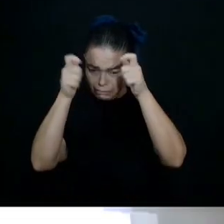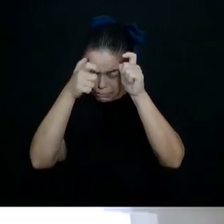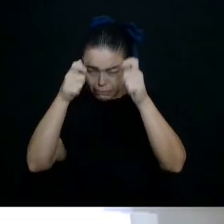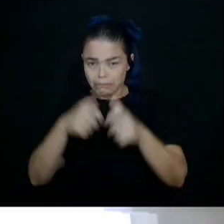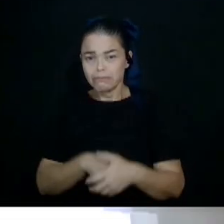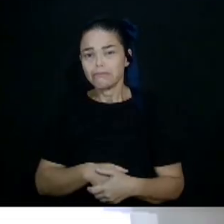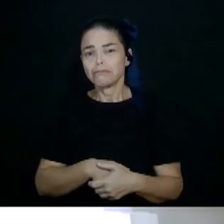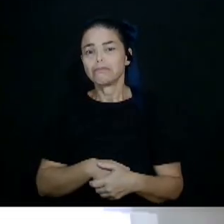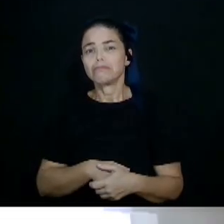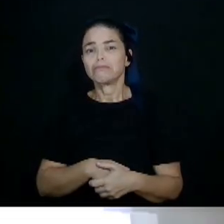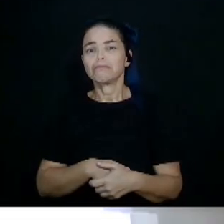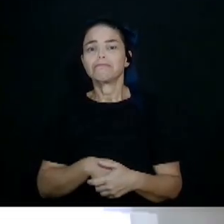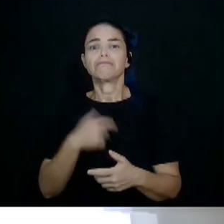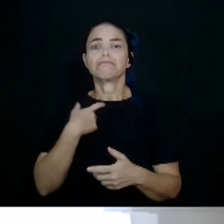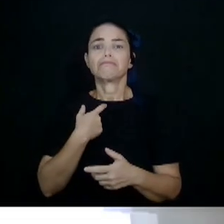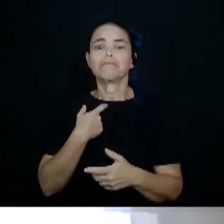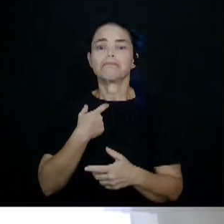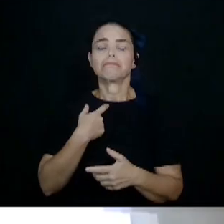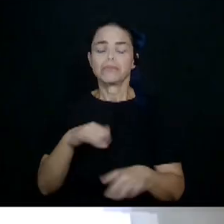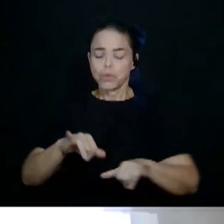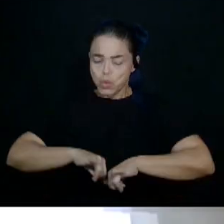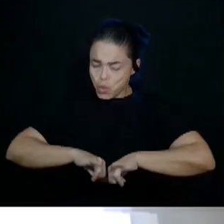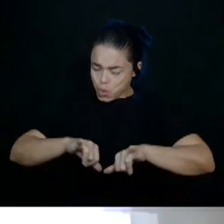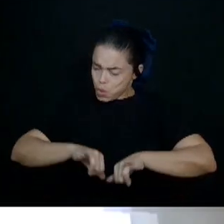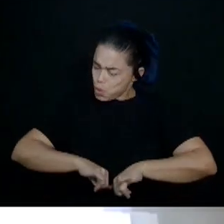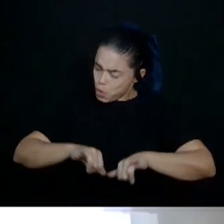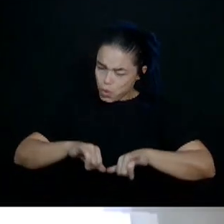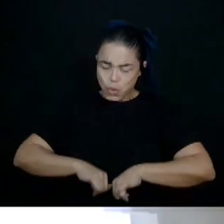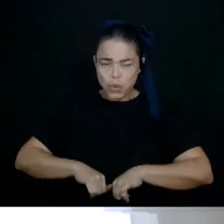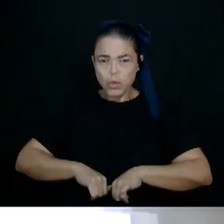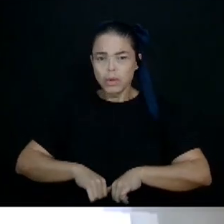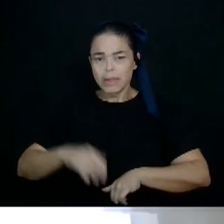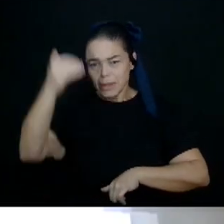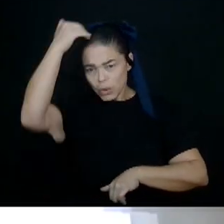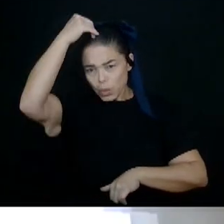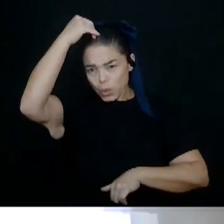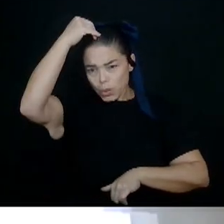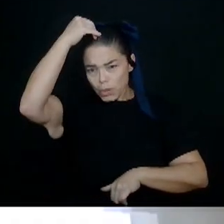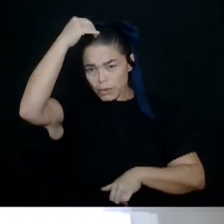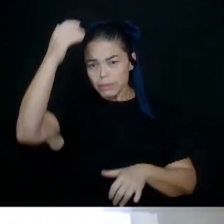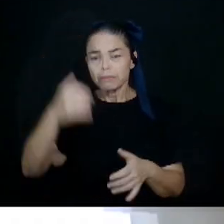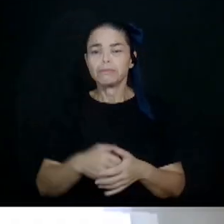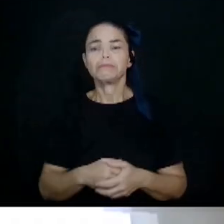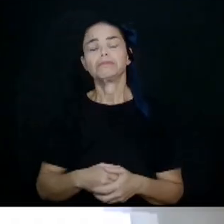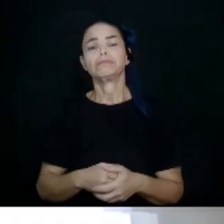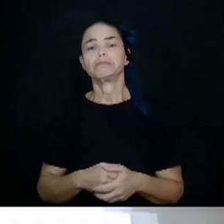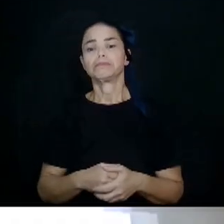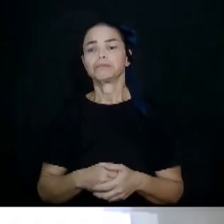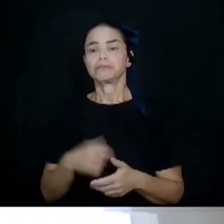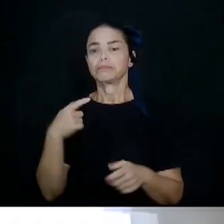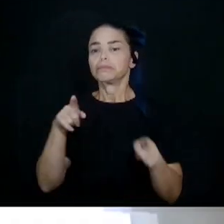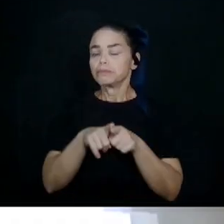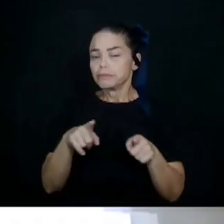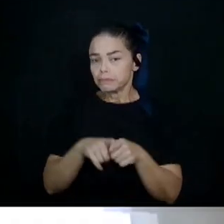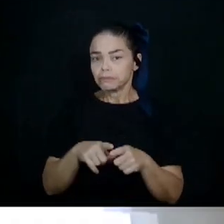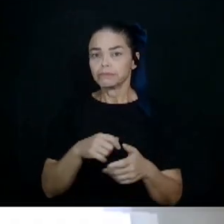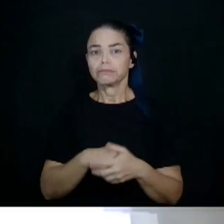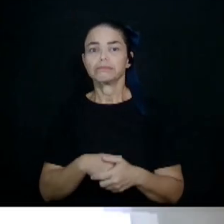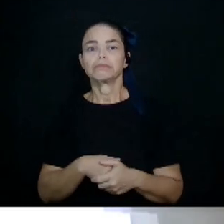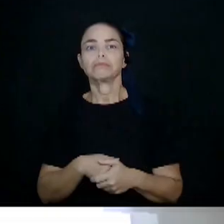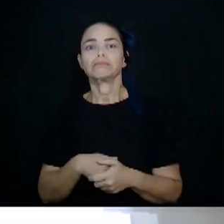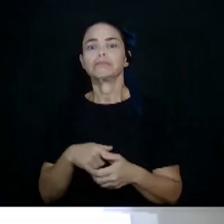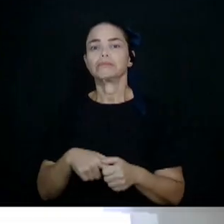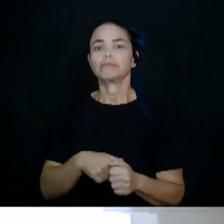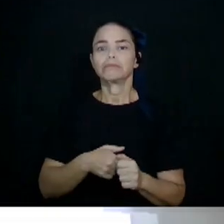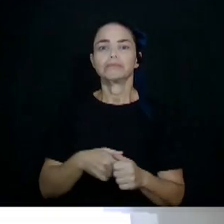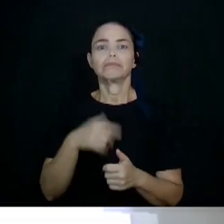nível de sofrimento, de culpa, né? Se ela se desfaz, mas também ela sente que aquilo está trazendo um